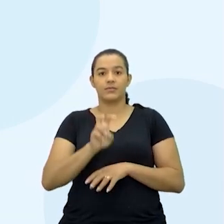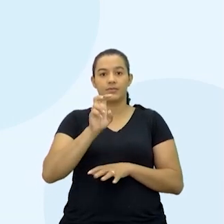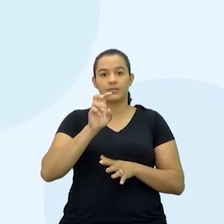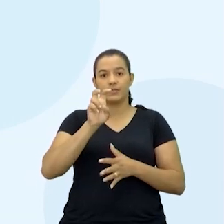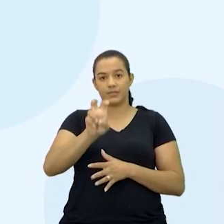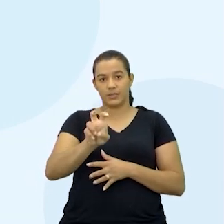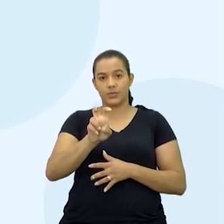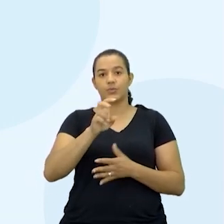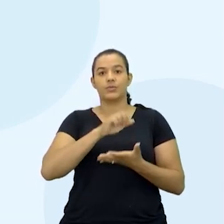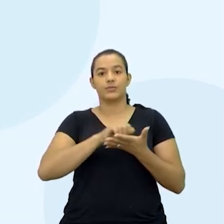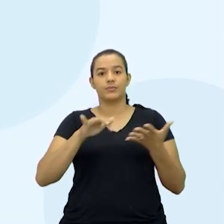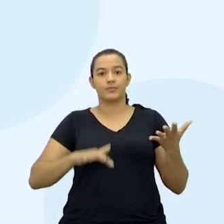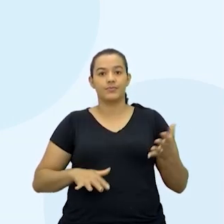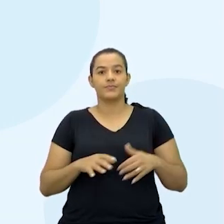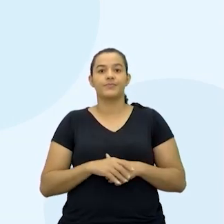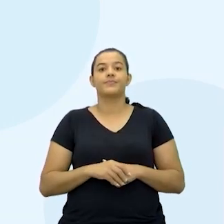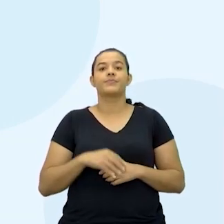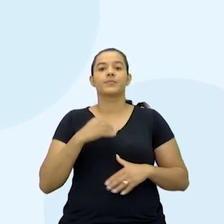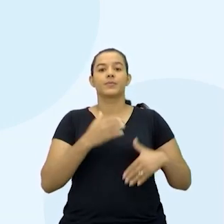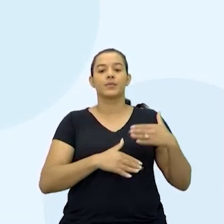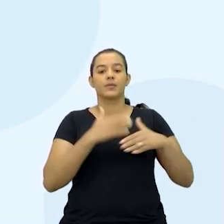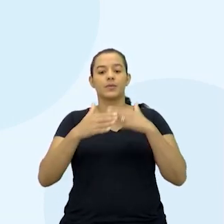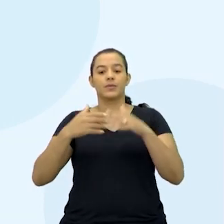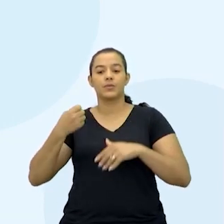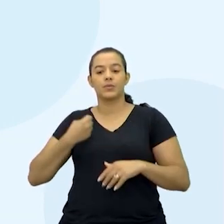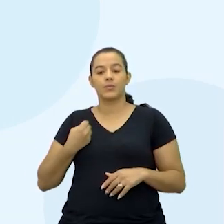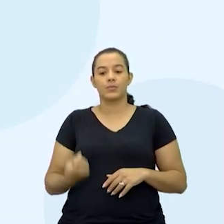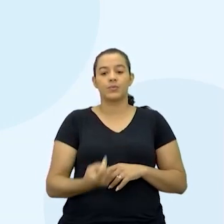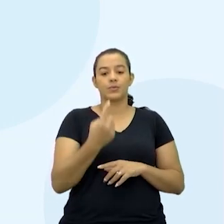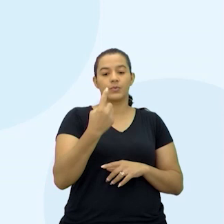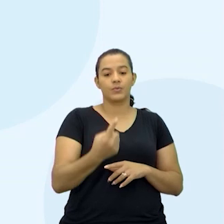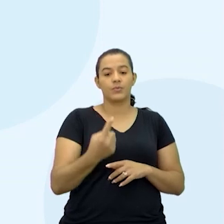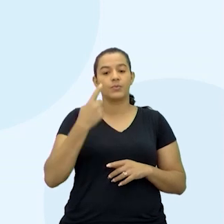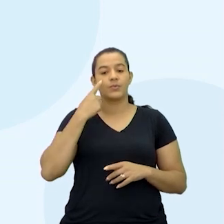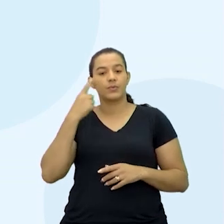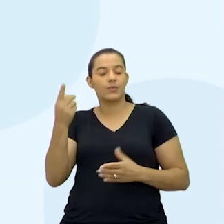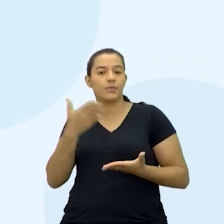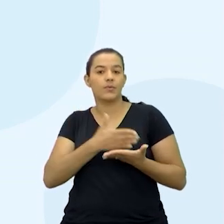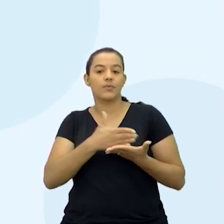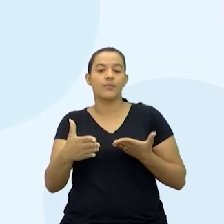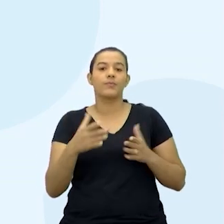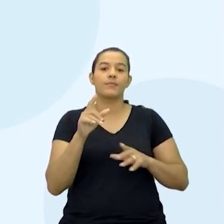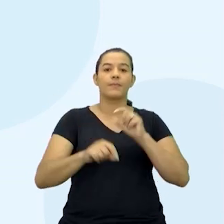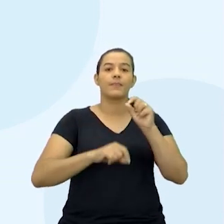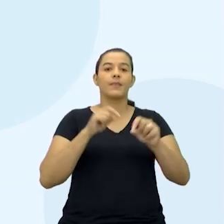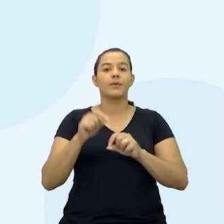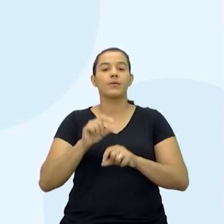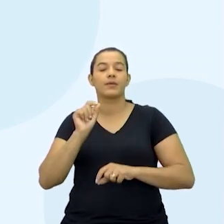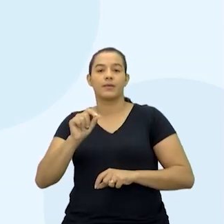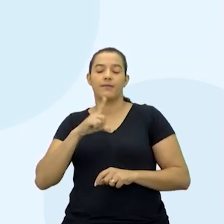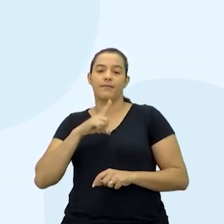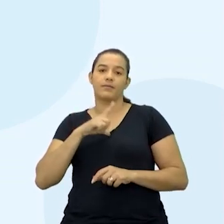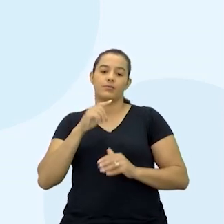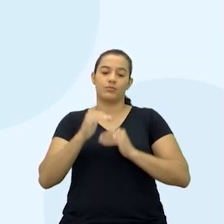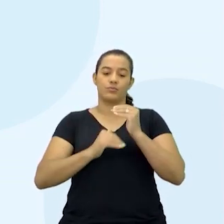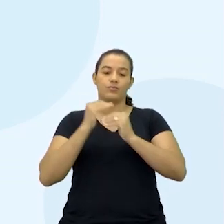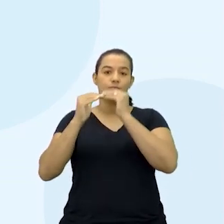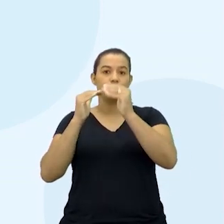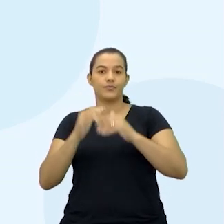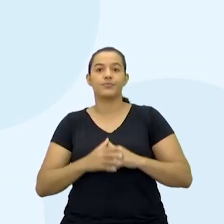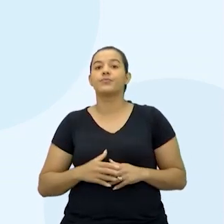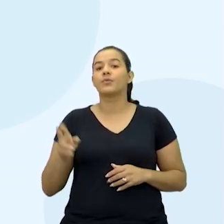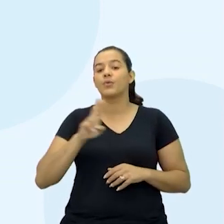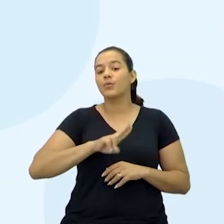1. Desenvolvimento 1, opa, saímos das aulas introdutórias, vamos agora firme e forte para o desenvolvimento. O nome